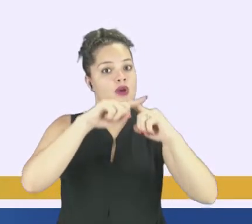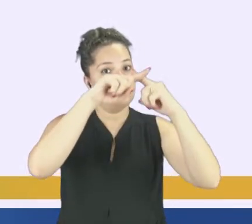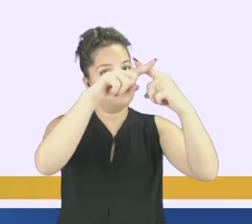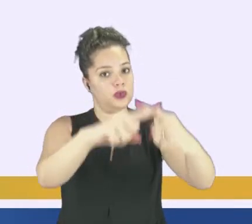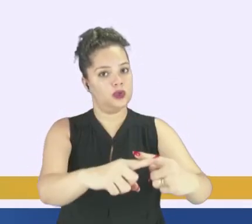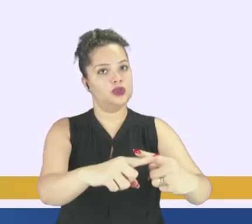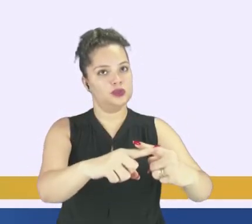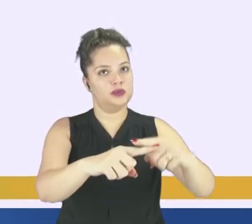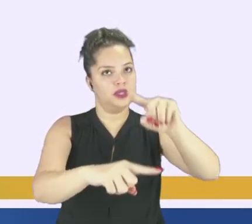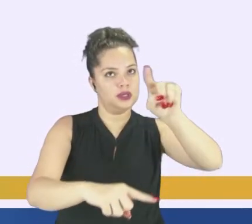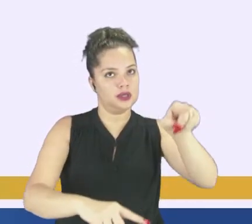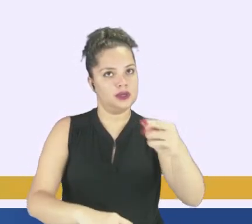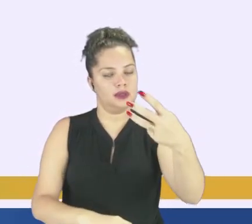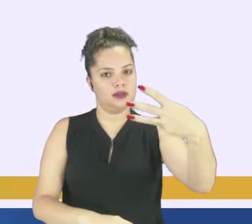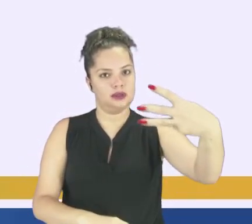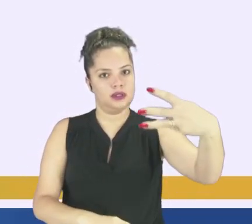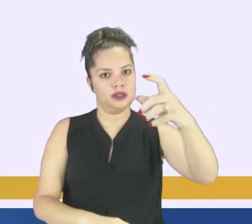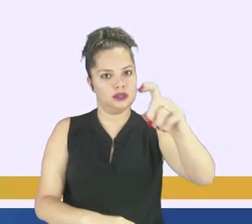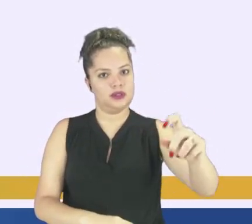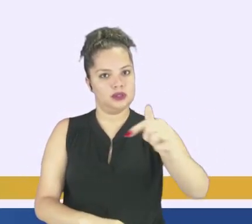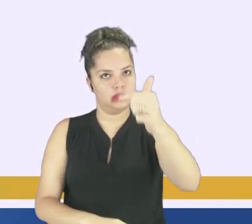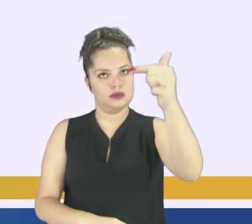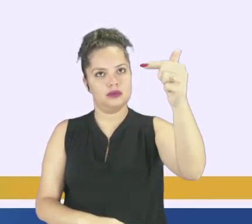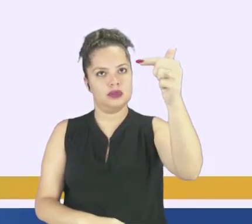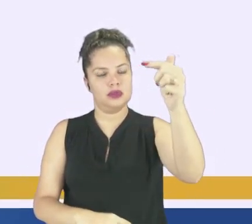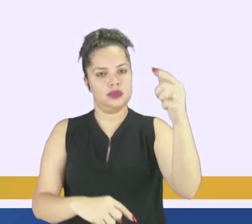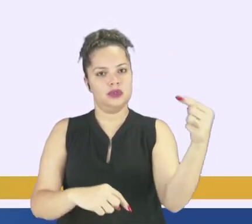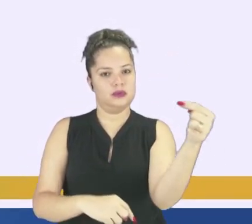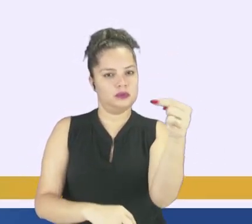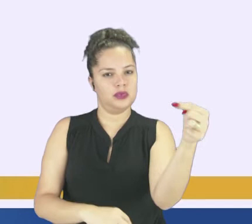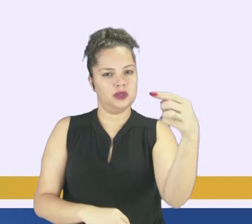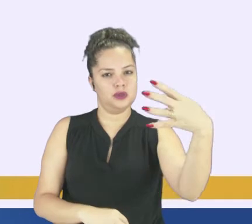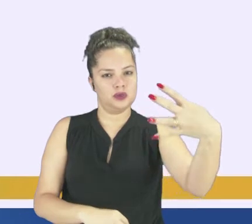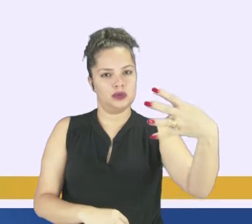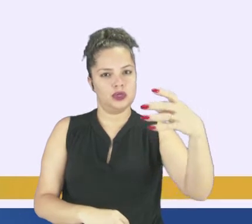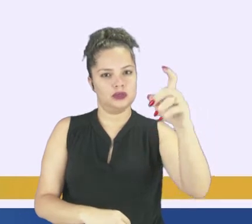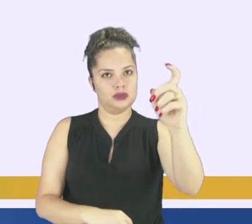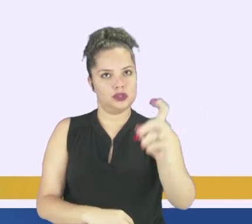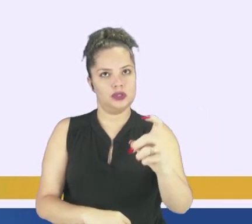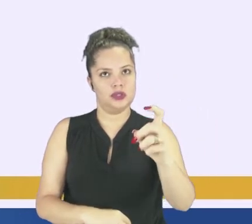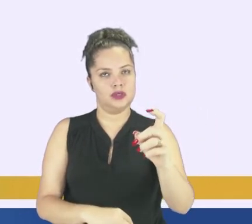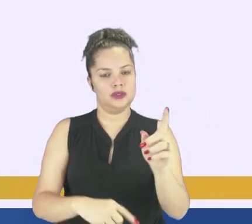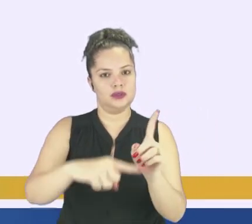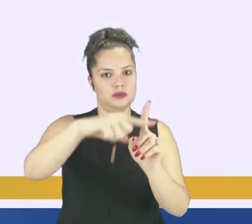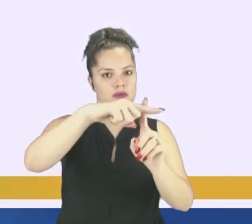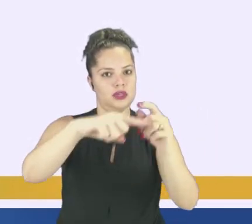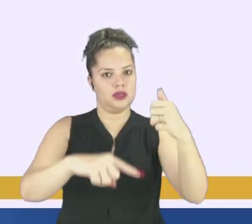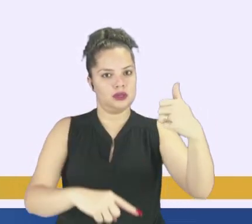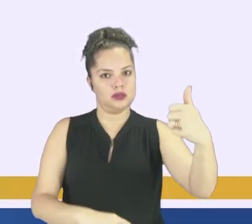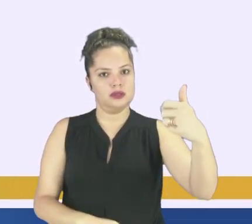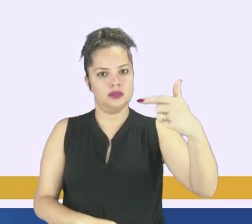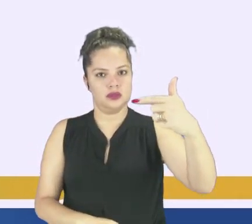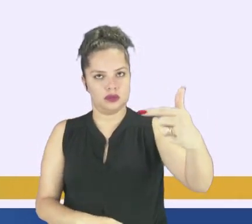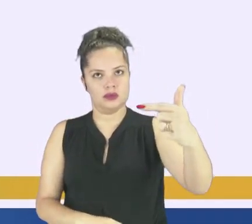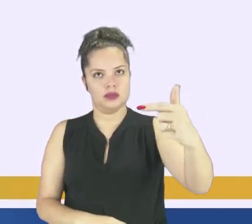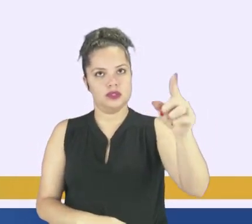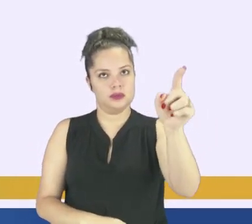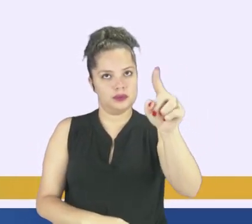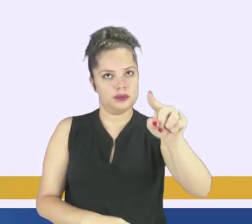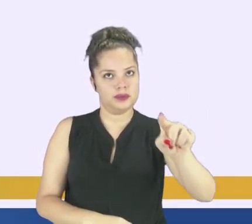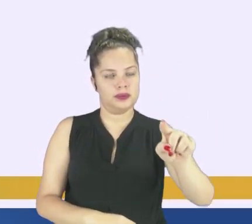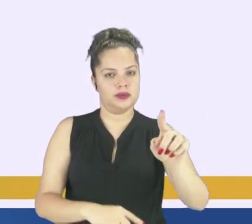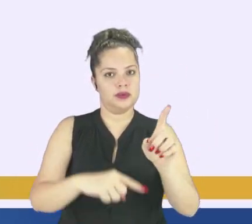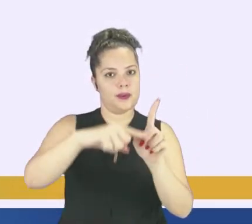Semelhante, aí nós vamos a Q de x. Quem é a Q de x? E aí você viu na resposta anterior que